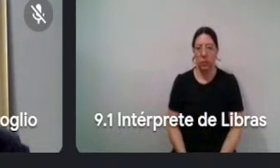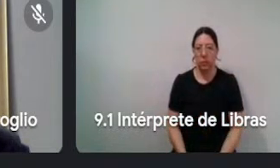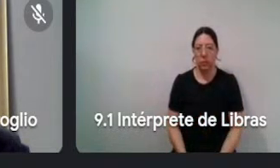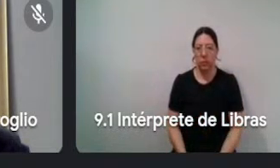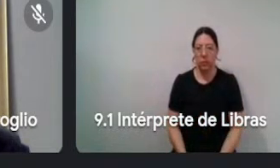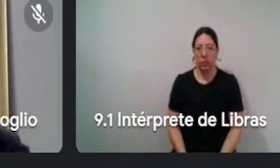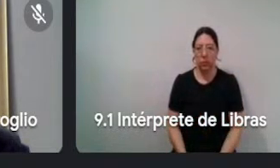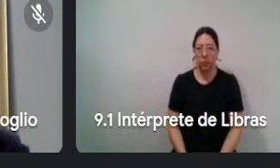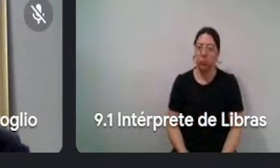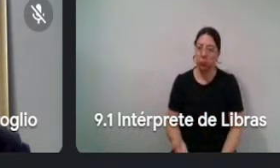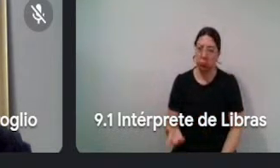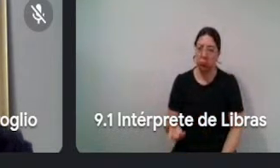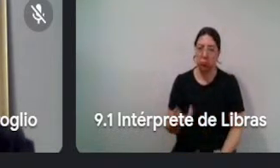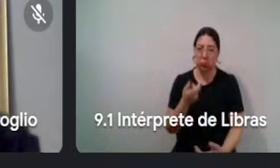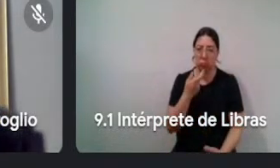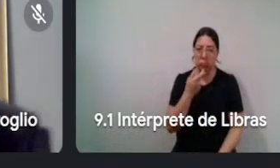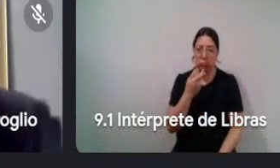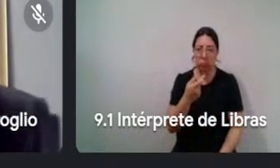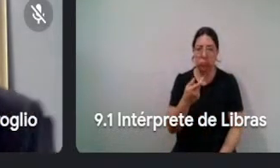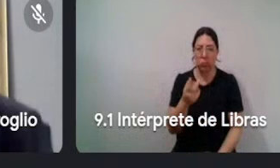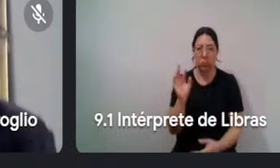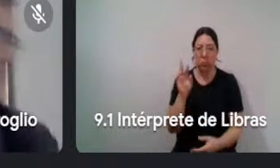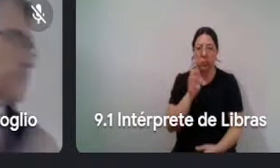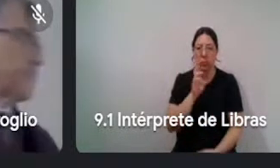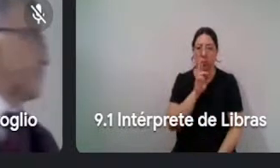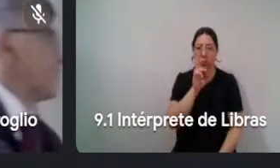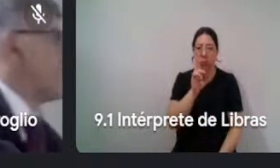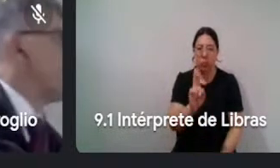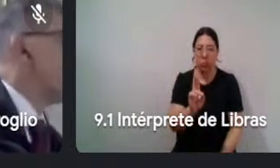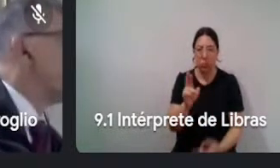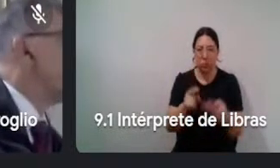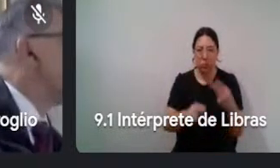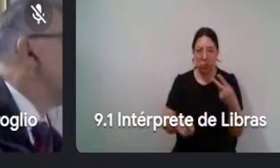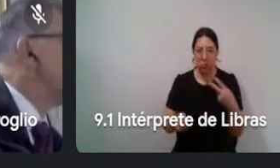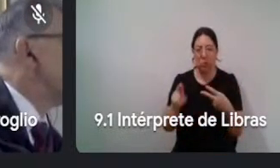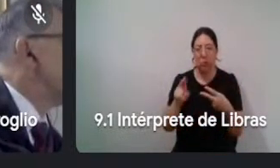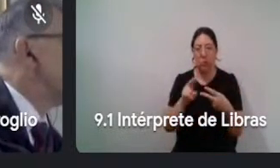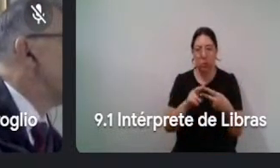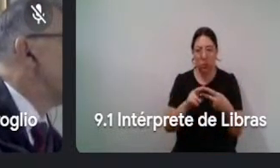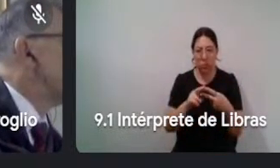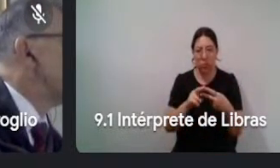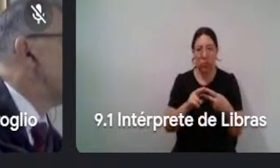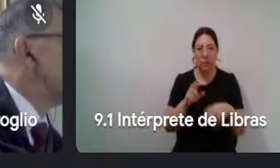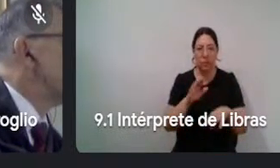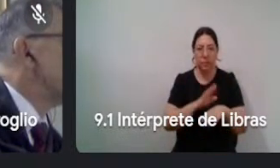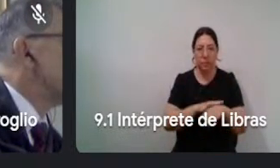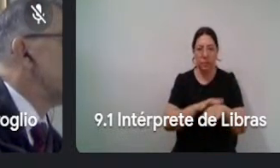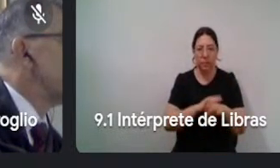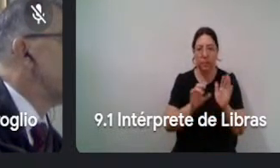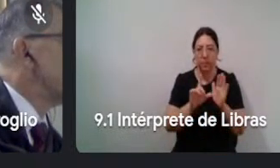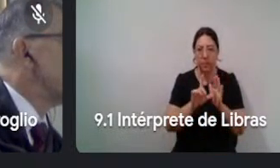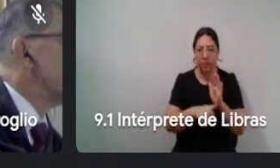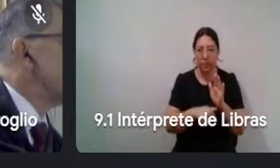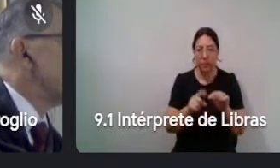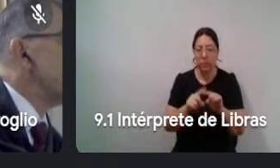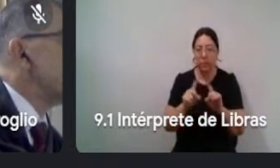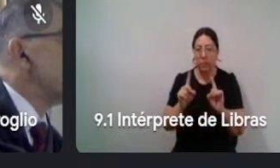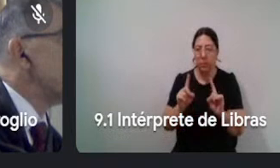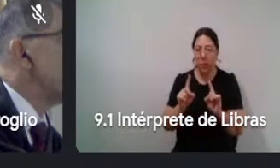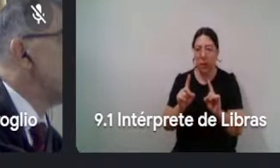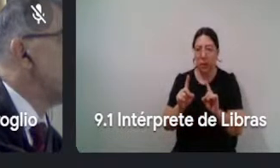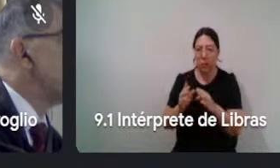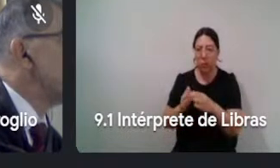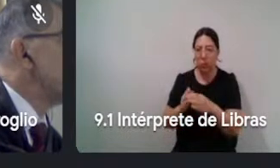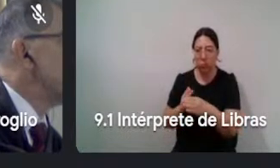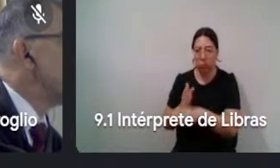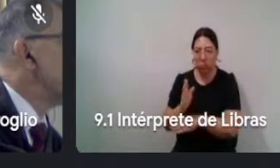Então, vou proclamar o resultado. A Corte conhece o recurso eleitoral por ser próprio tempestivo e, no mérito, dá provimento para reformar a